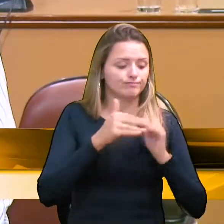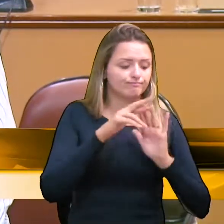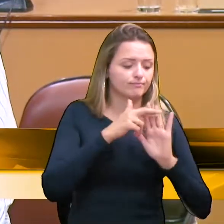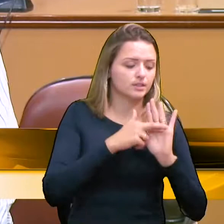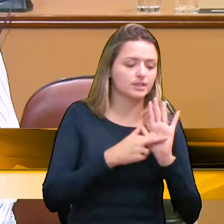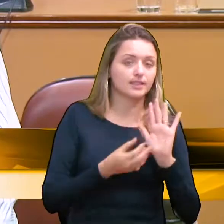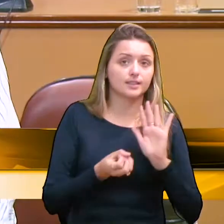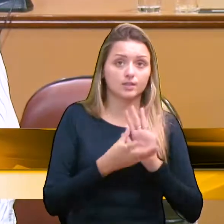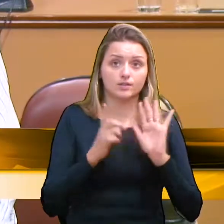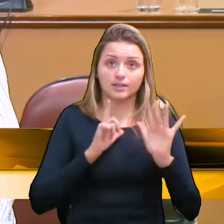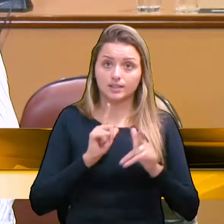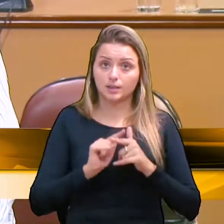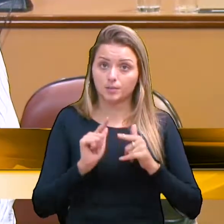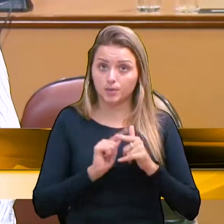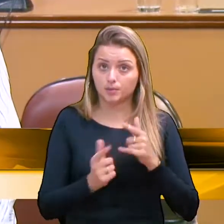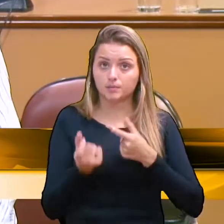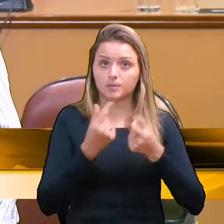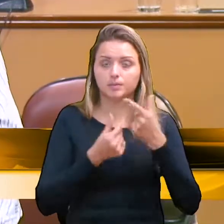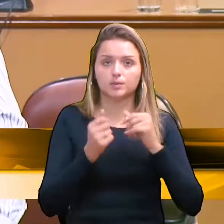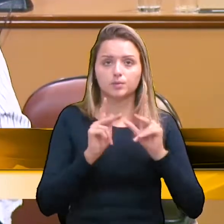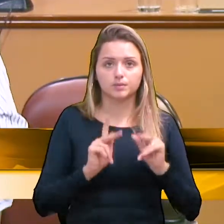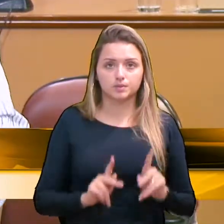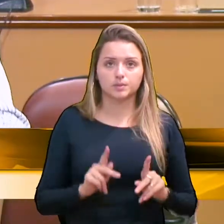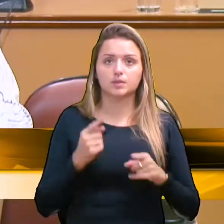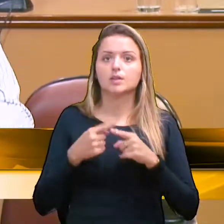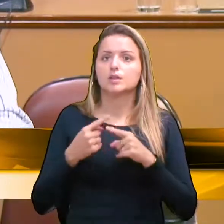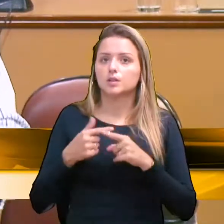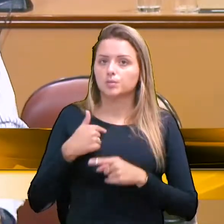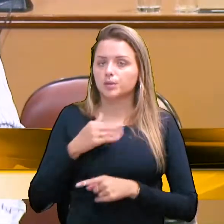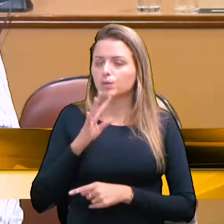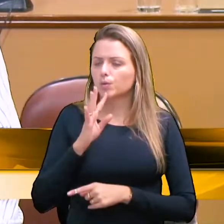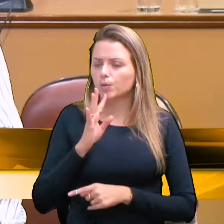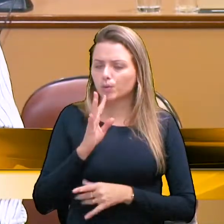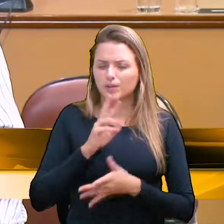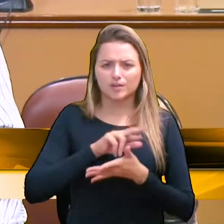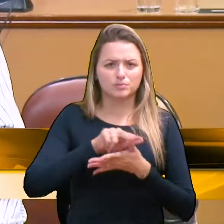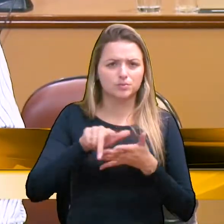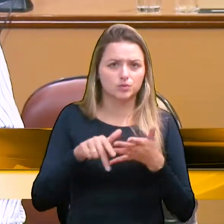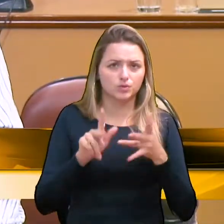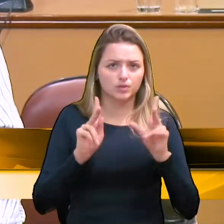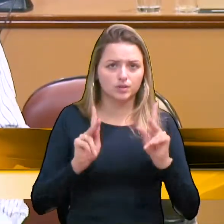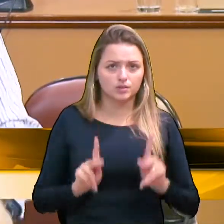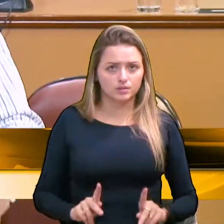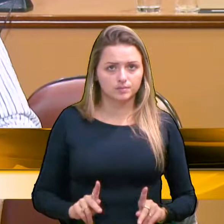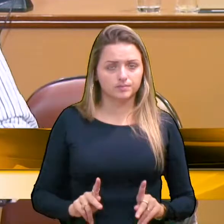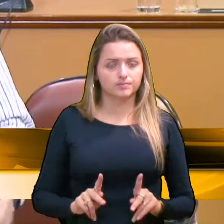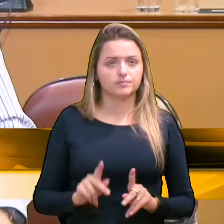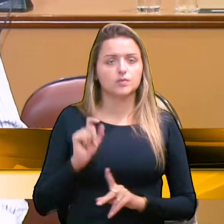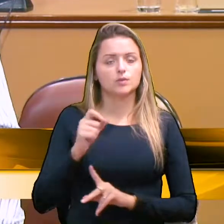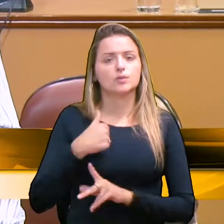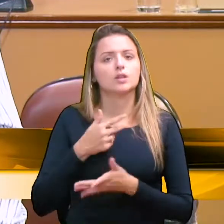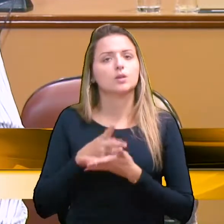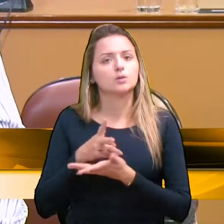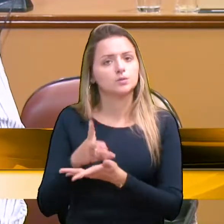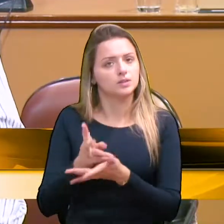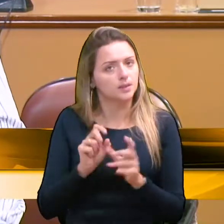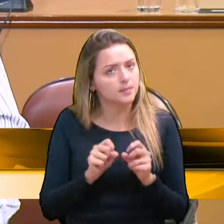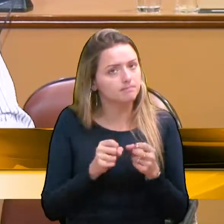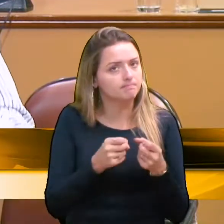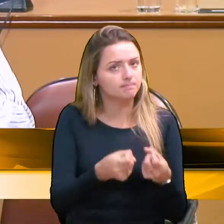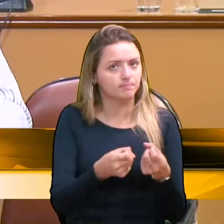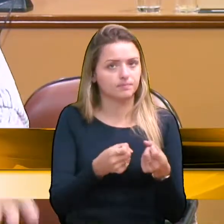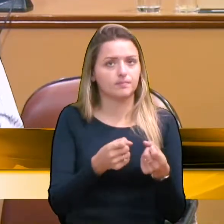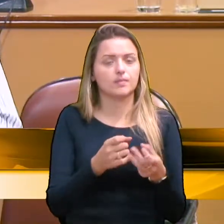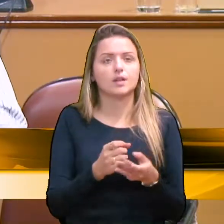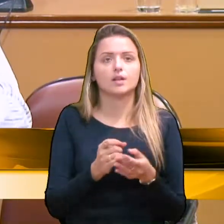ser penalizado. Porque eu conheço várias situações ali. Enfim, aquilo que eu sempre defendo,